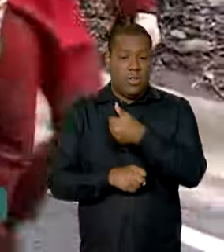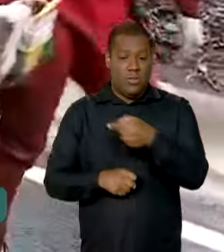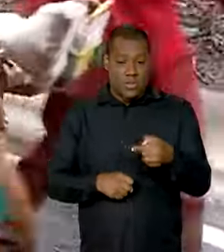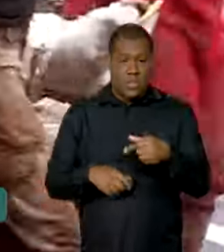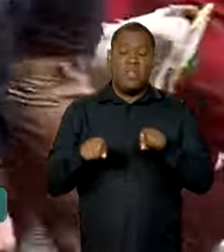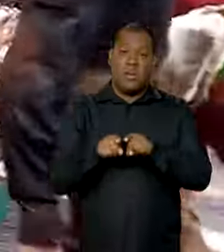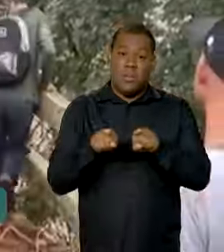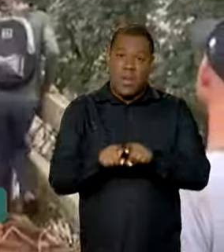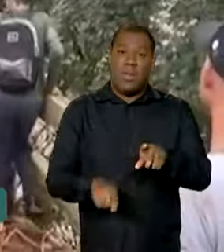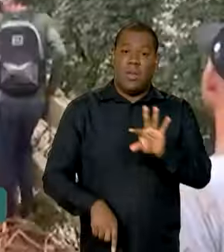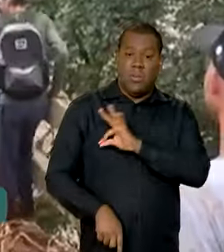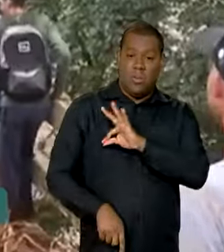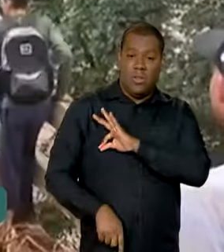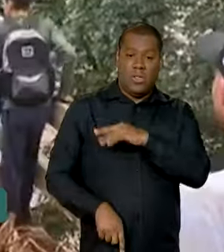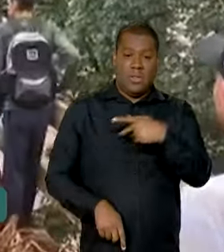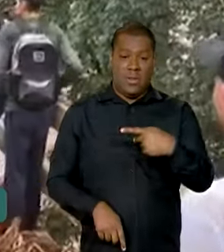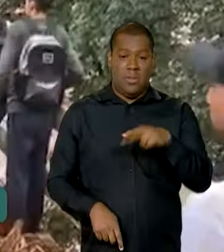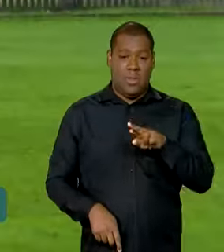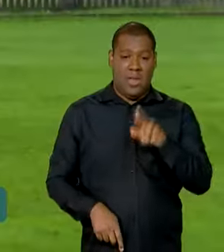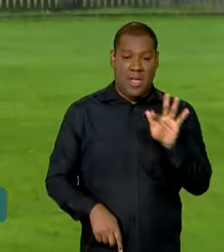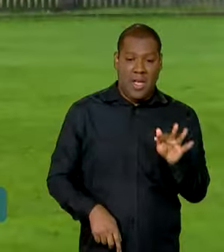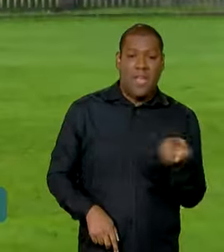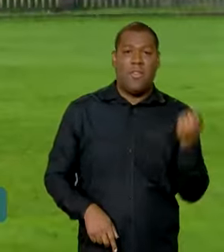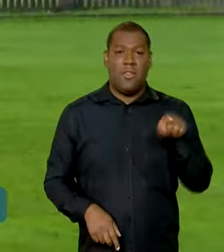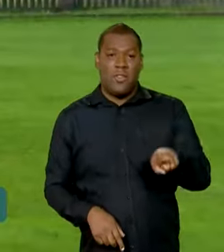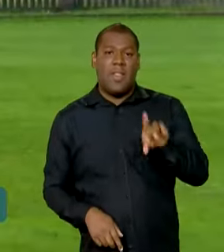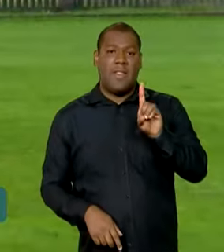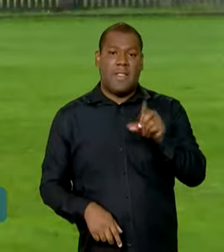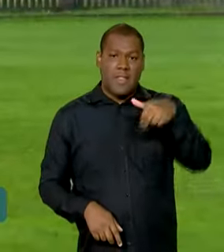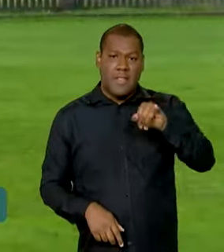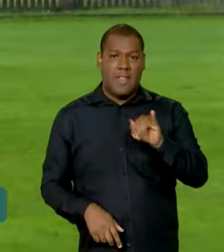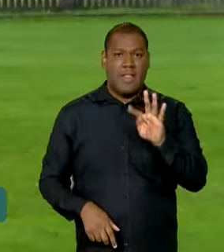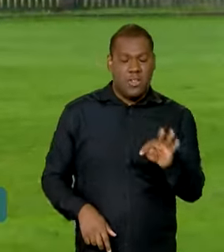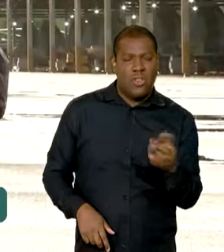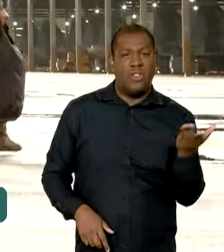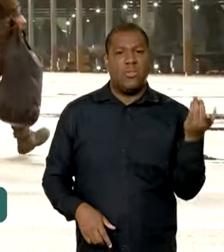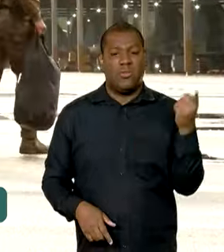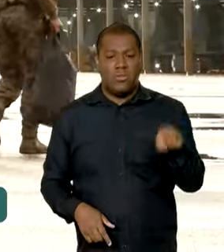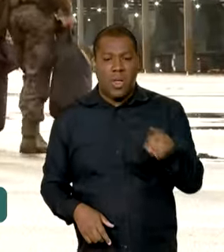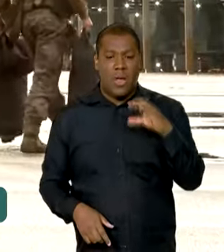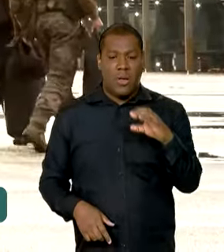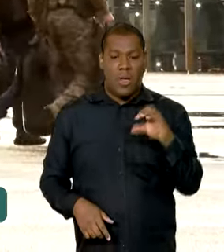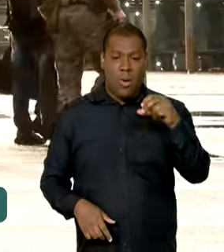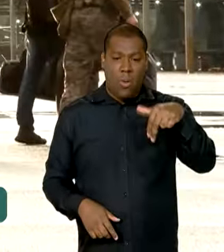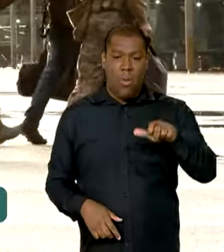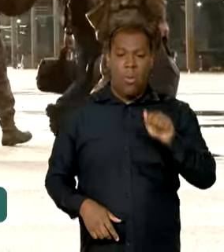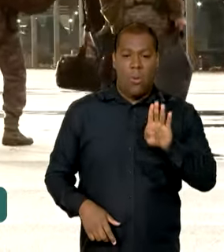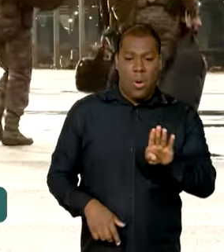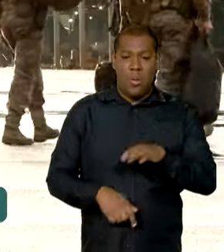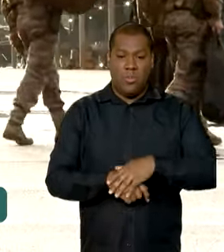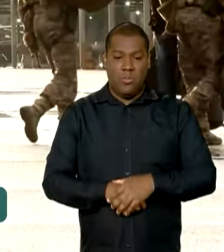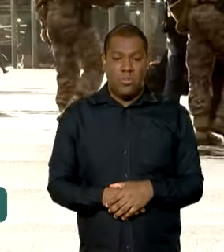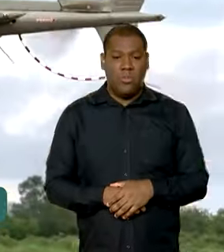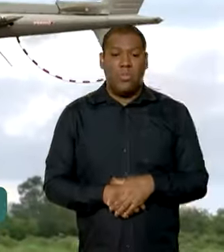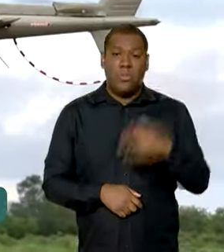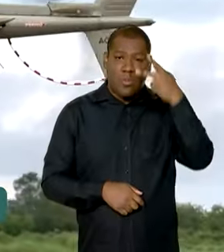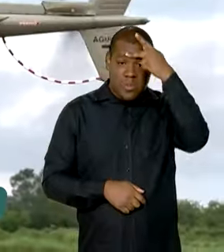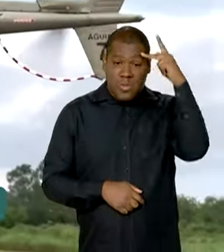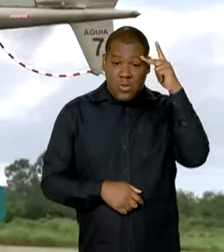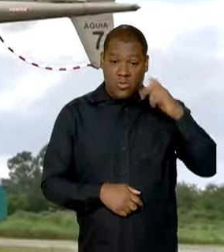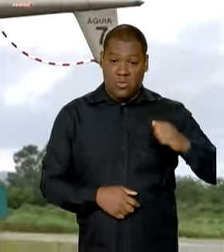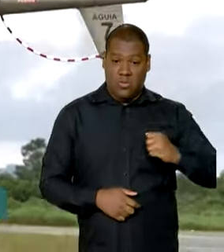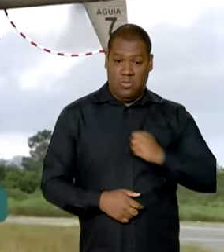Polícia Rodoviária Federal, CONAB, DENIT e Forças Armadas. Mais de 936